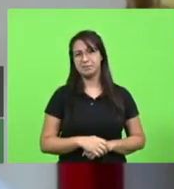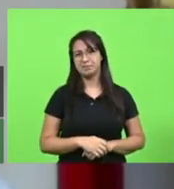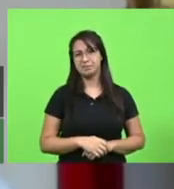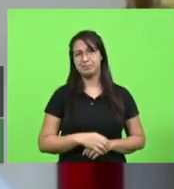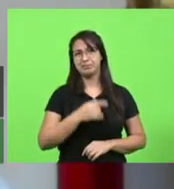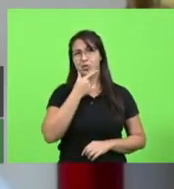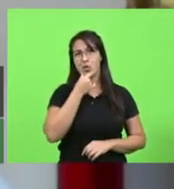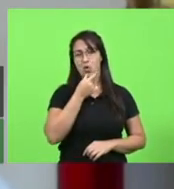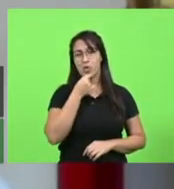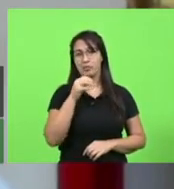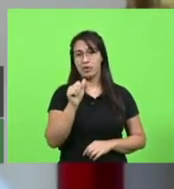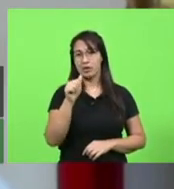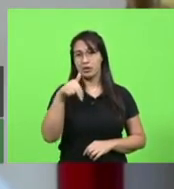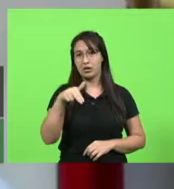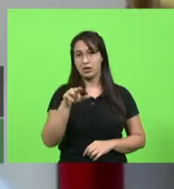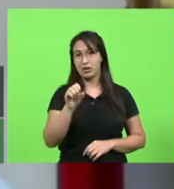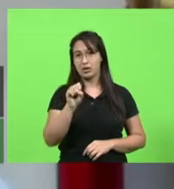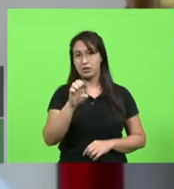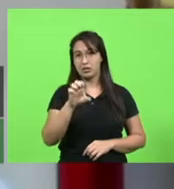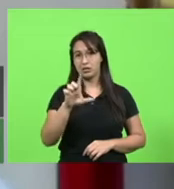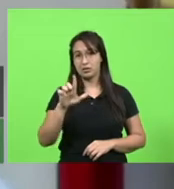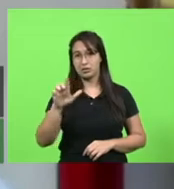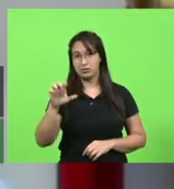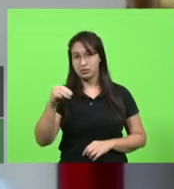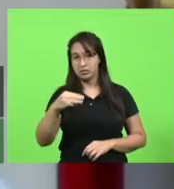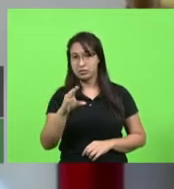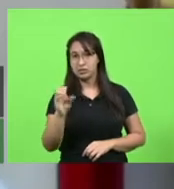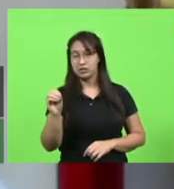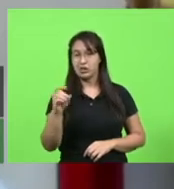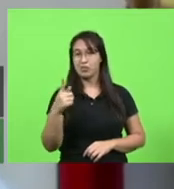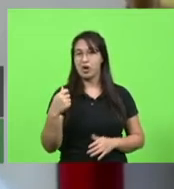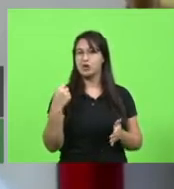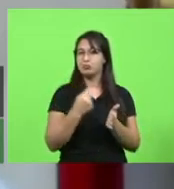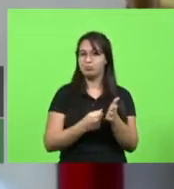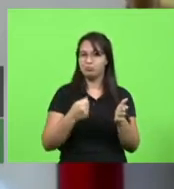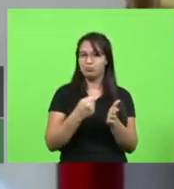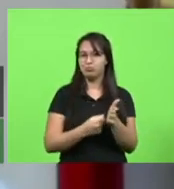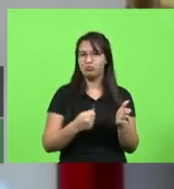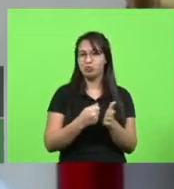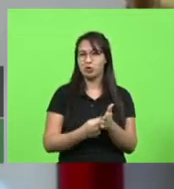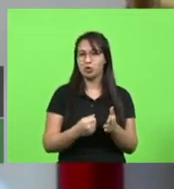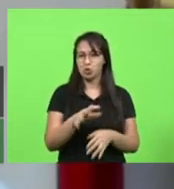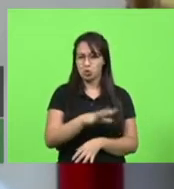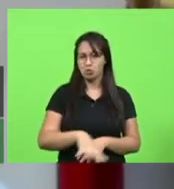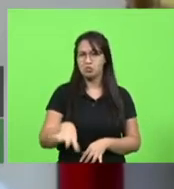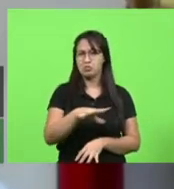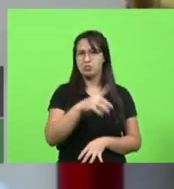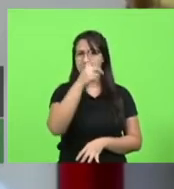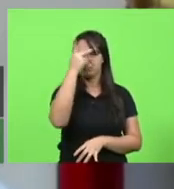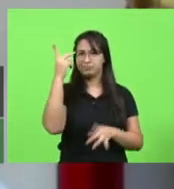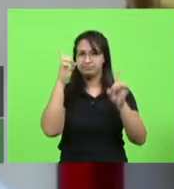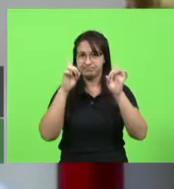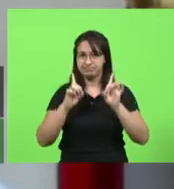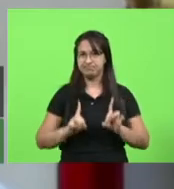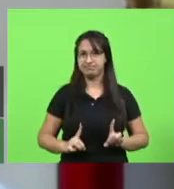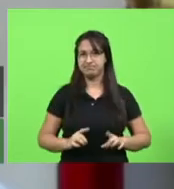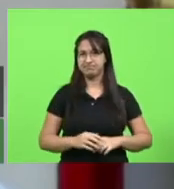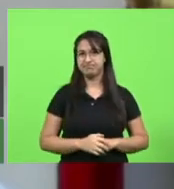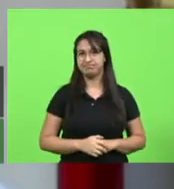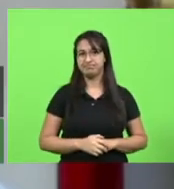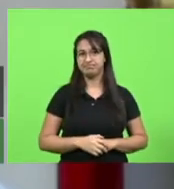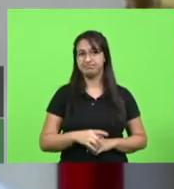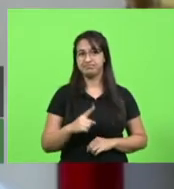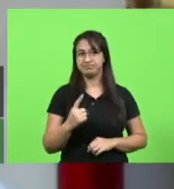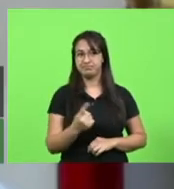prova. O Anselmo também é um baita lutador dentro do segmento das pessoas com deficiência. A gente sempre lutou